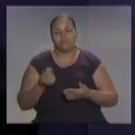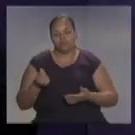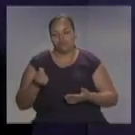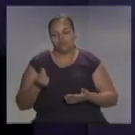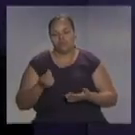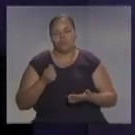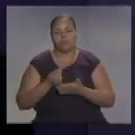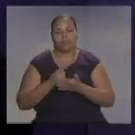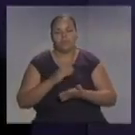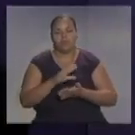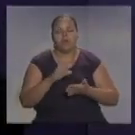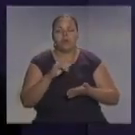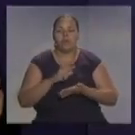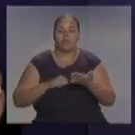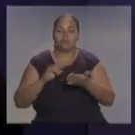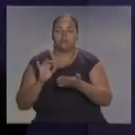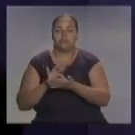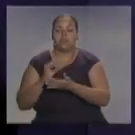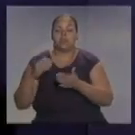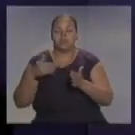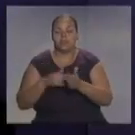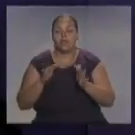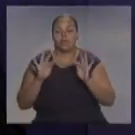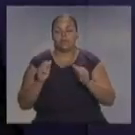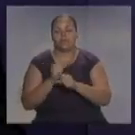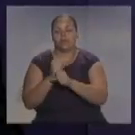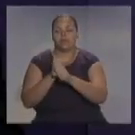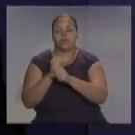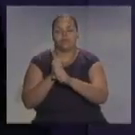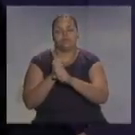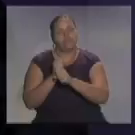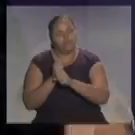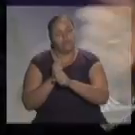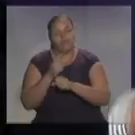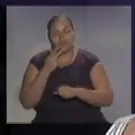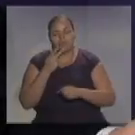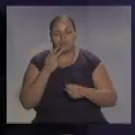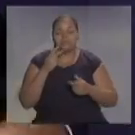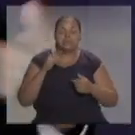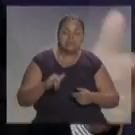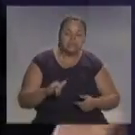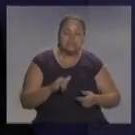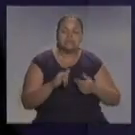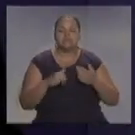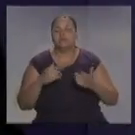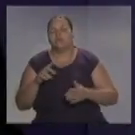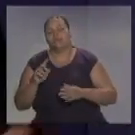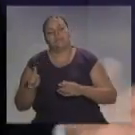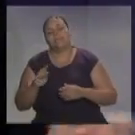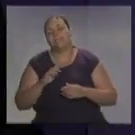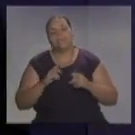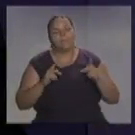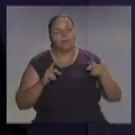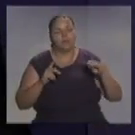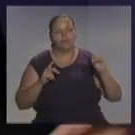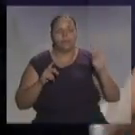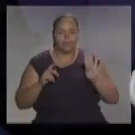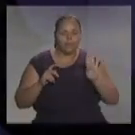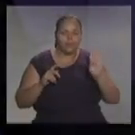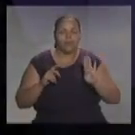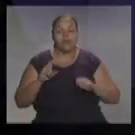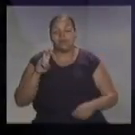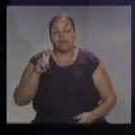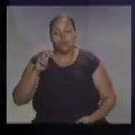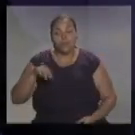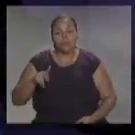parte dessas receitas para que os contratos fossem honrados até o final do ano. E deu a opção de caso, no plano B, pelo menos